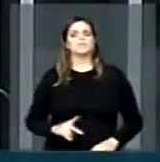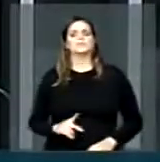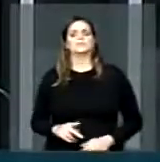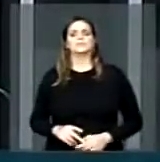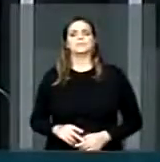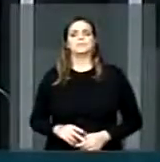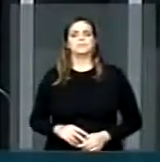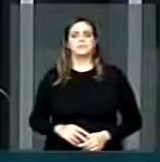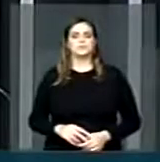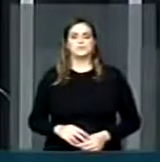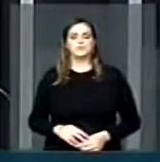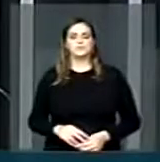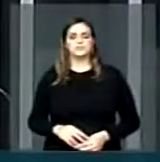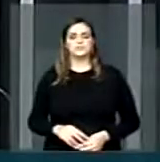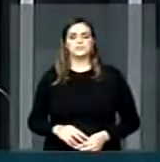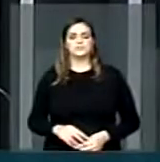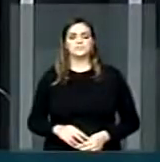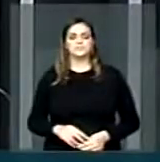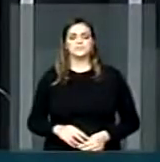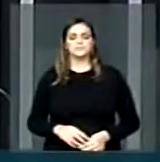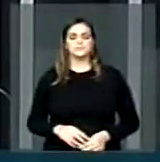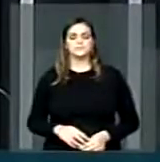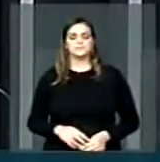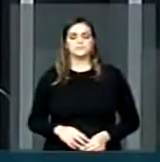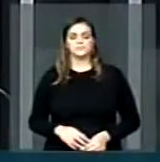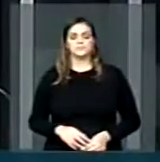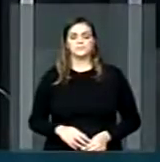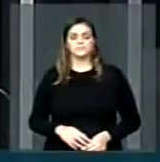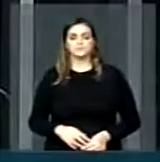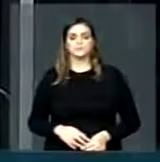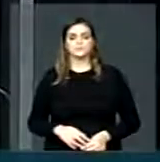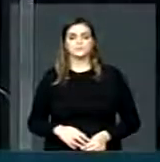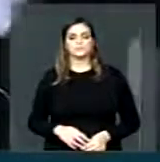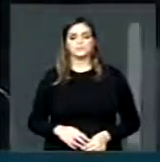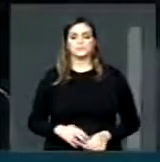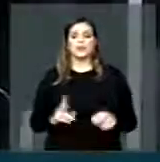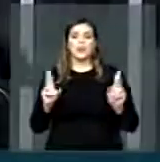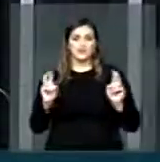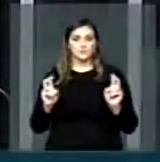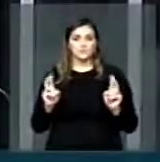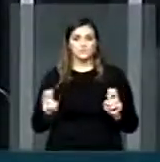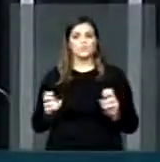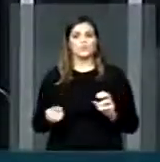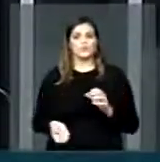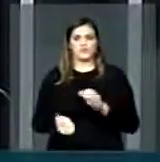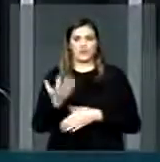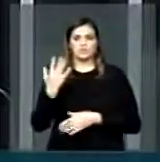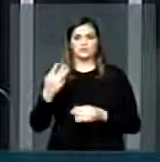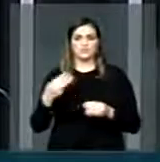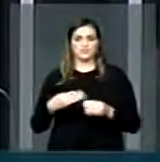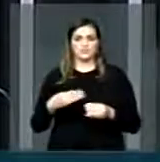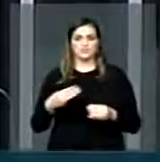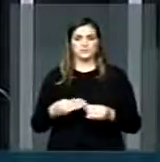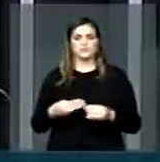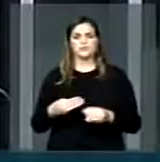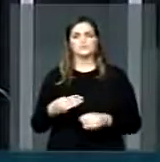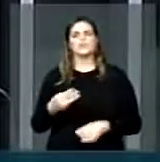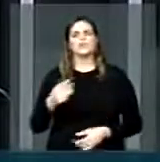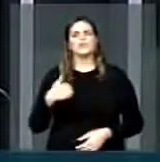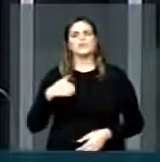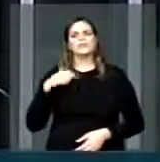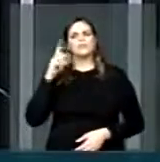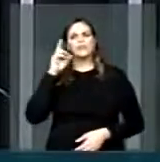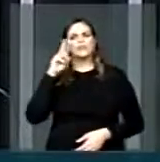vamos falando aqui ainda, quando a gente fala em criação de municípios, a gente cita a Nascente, a